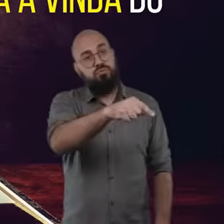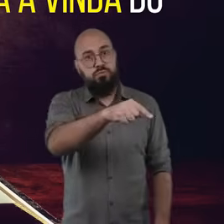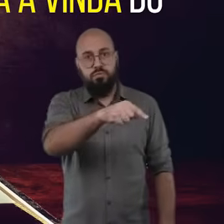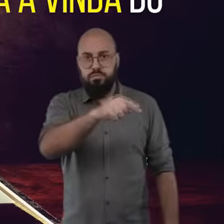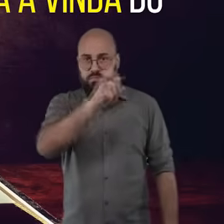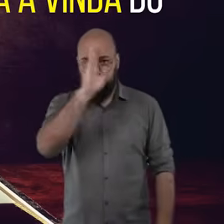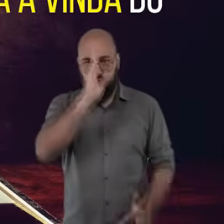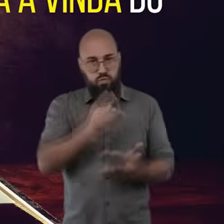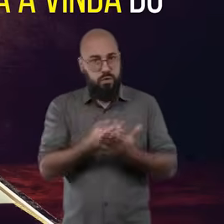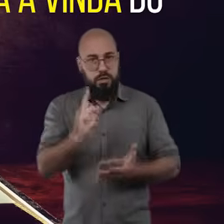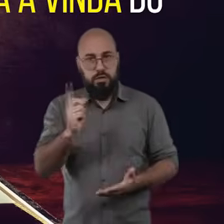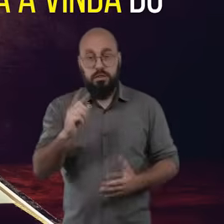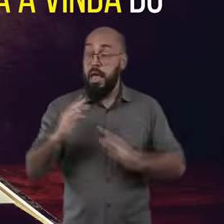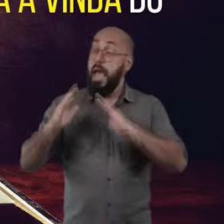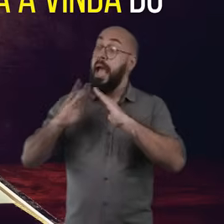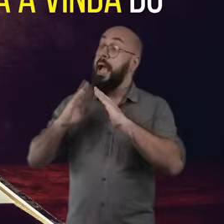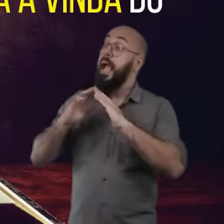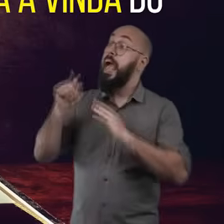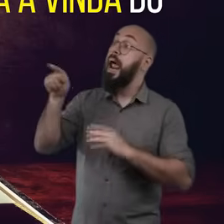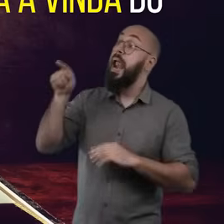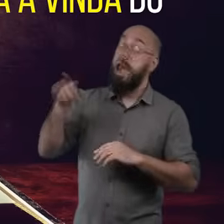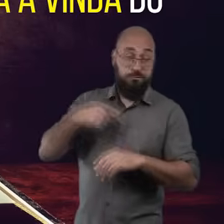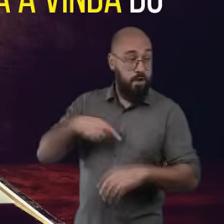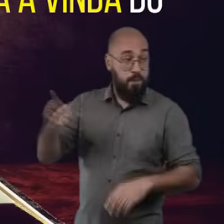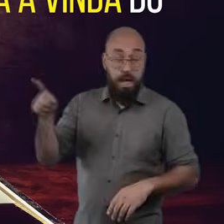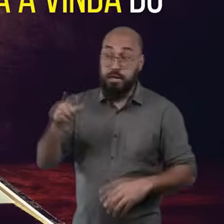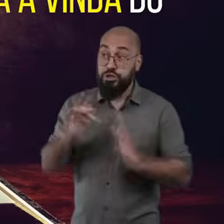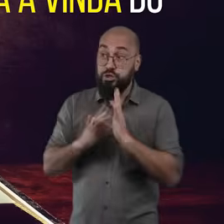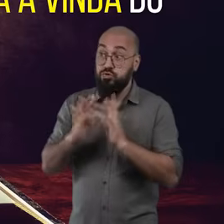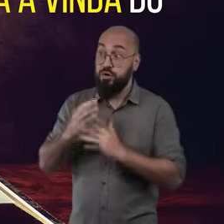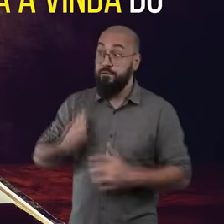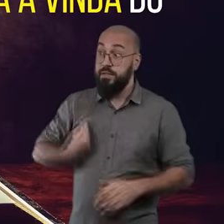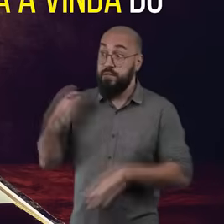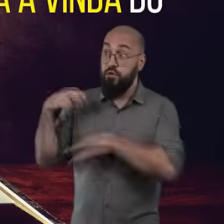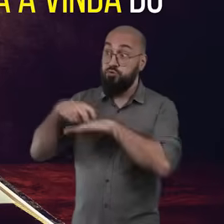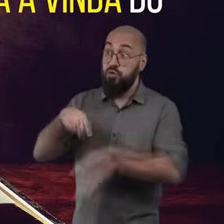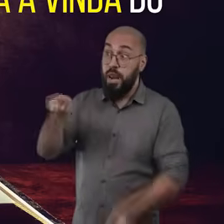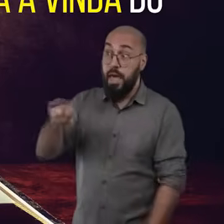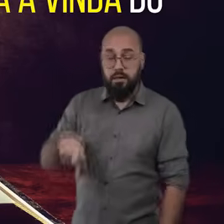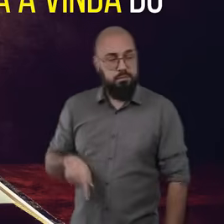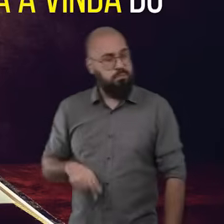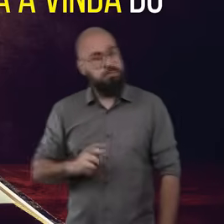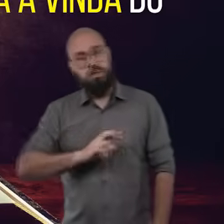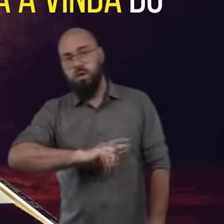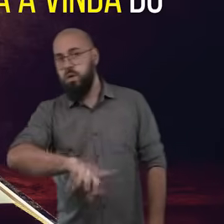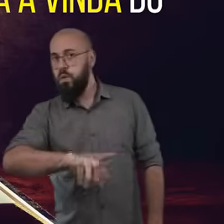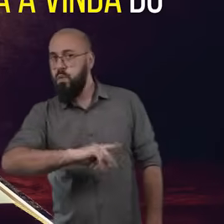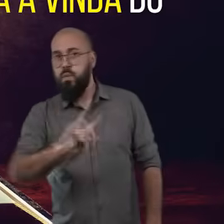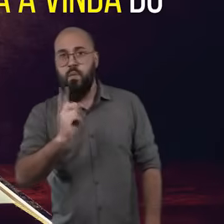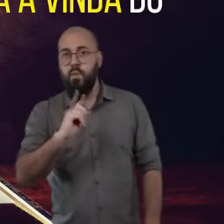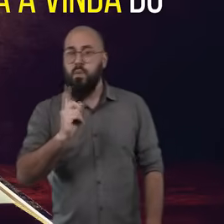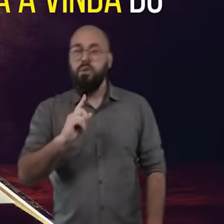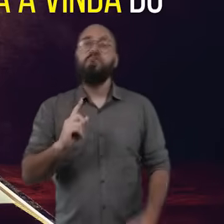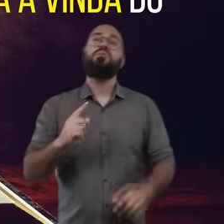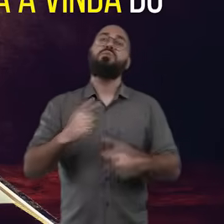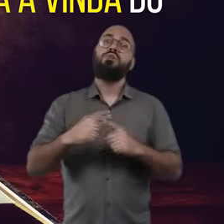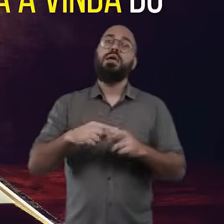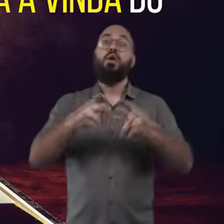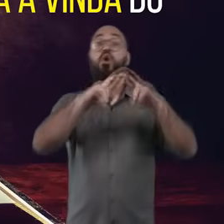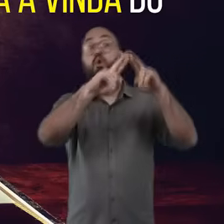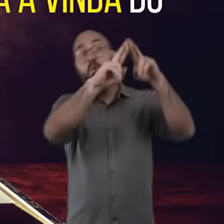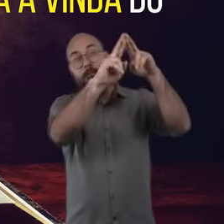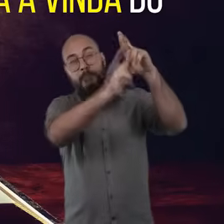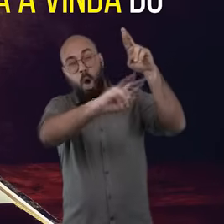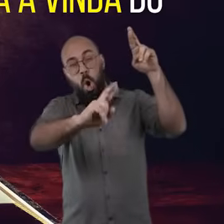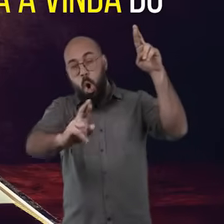casa, não acreditem, porque assim como o relâmpago sai do oriente e brilha até o ocidente, assim será a vinda